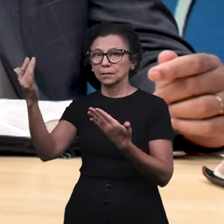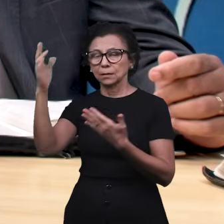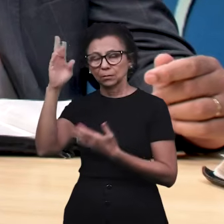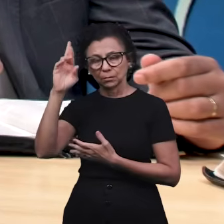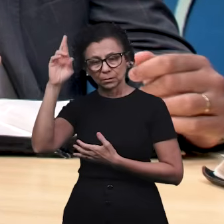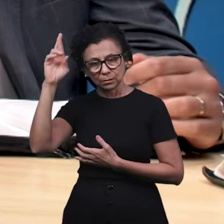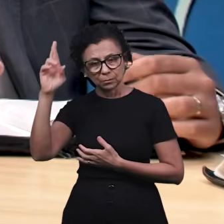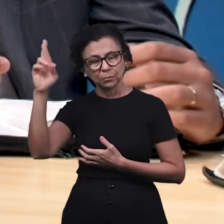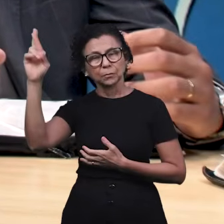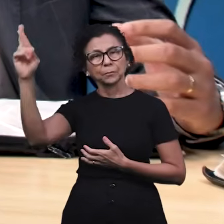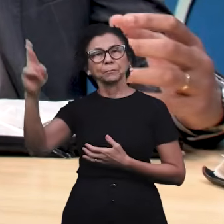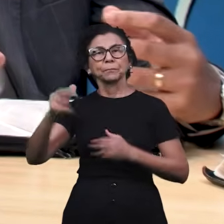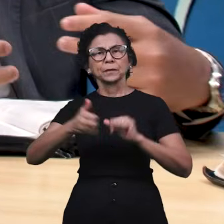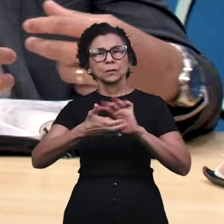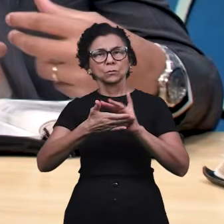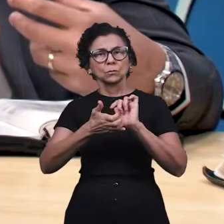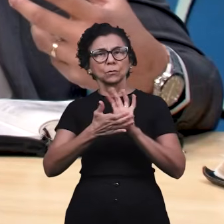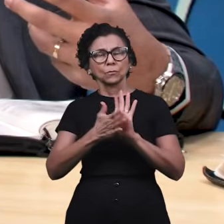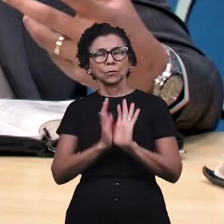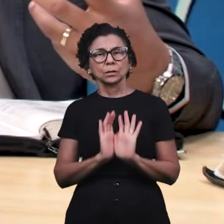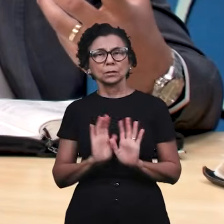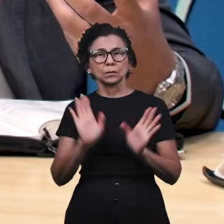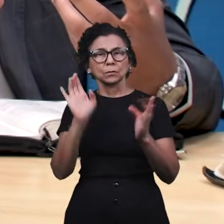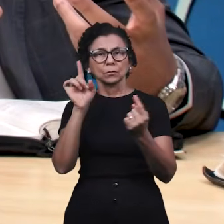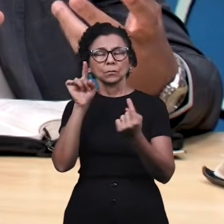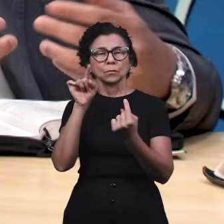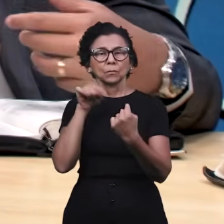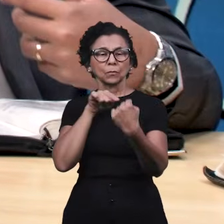glorificação, louvores que suscitem nos